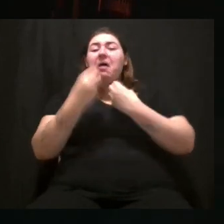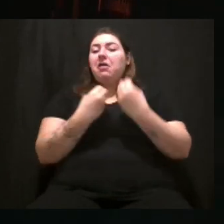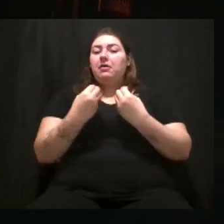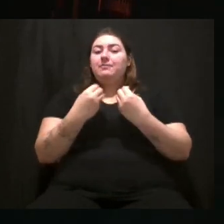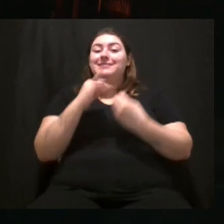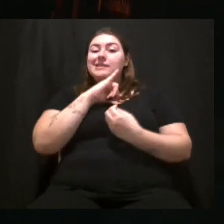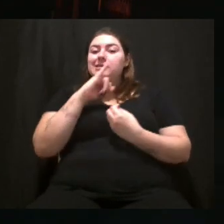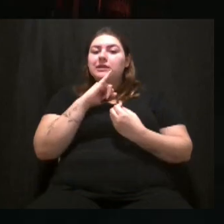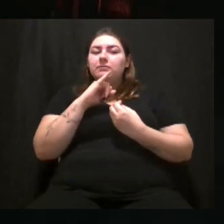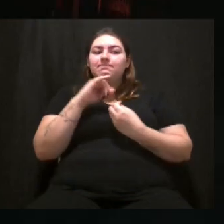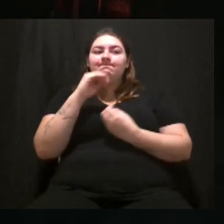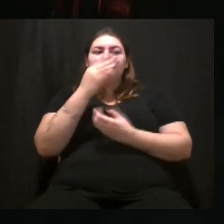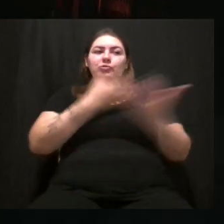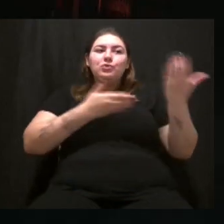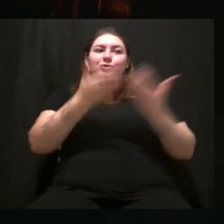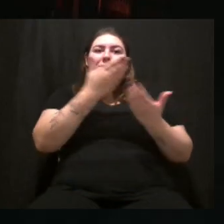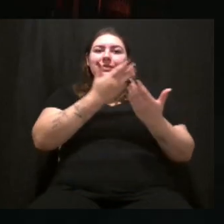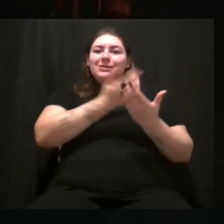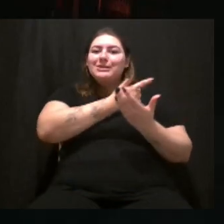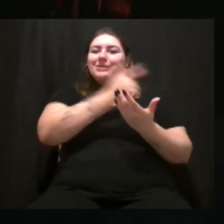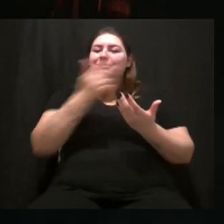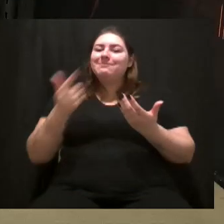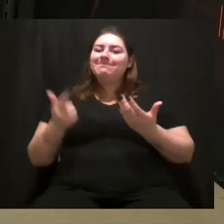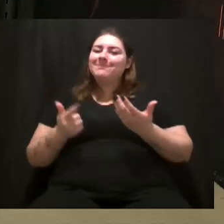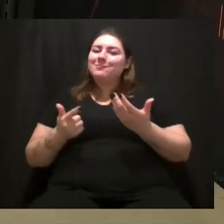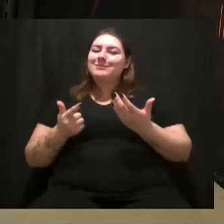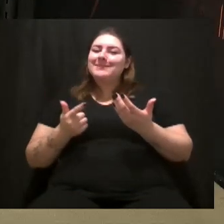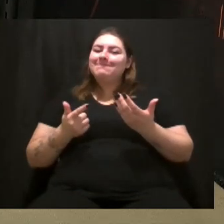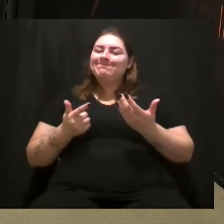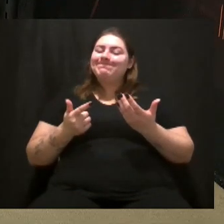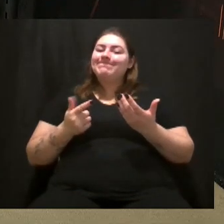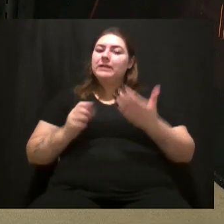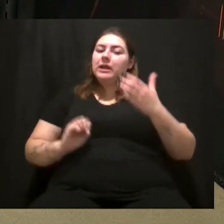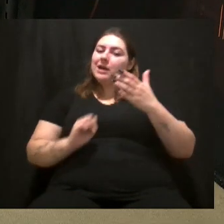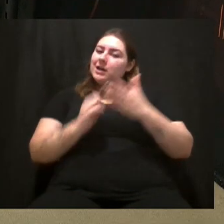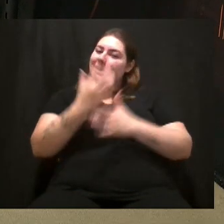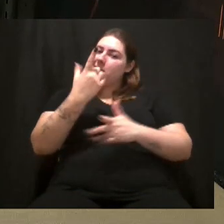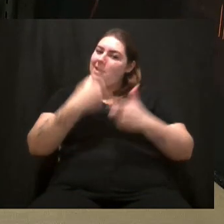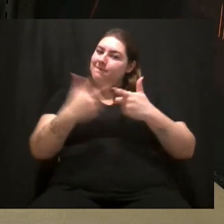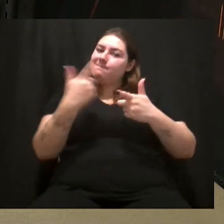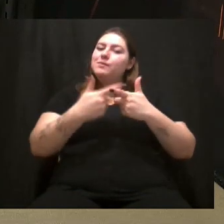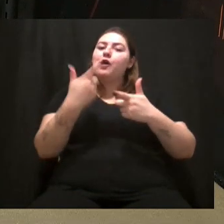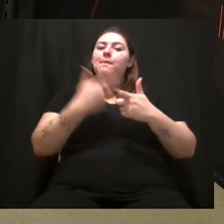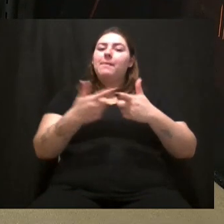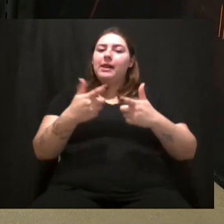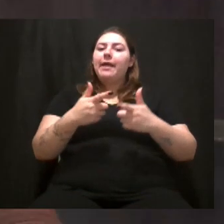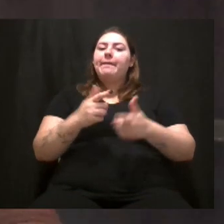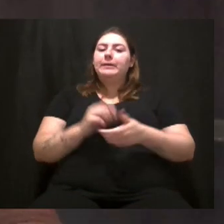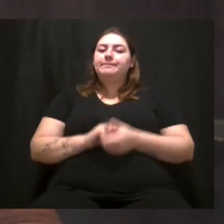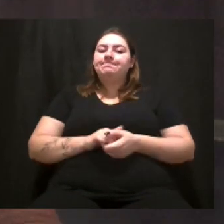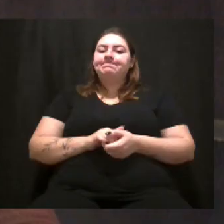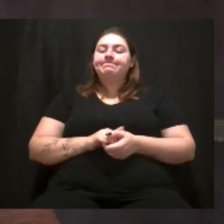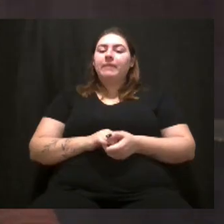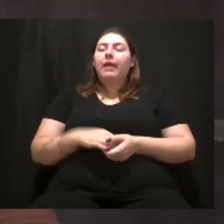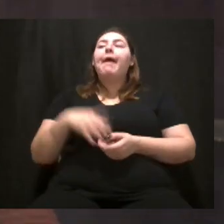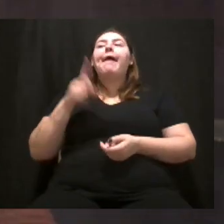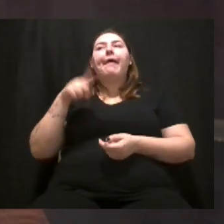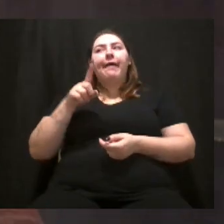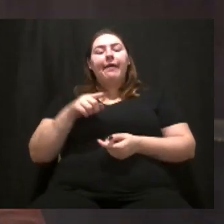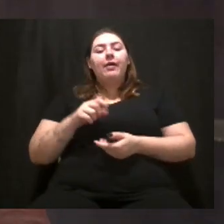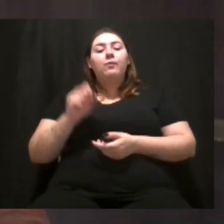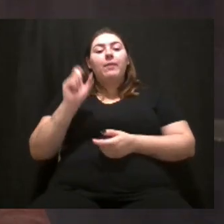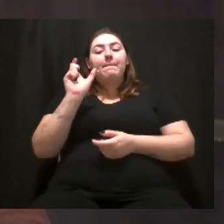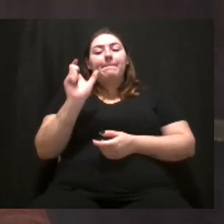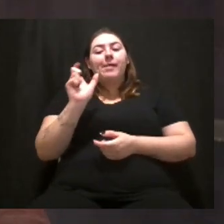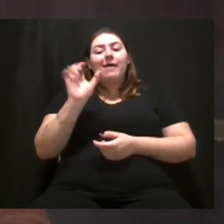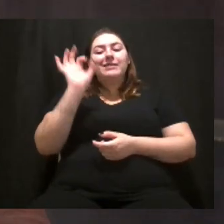diálogo, tende a criar um problema aí, não é, Tamara? É isso, na verdade você usou a palavra certa, o